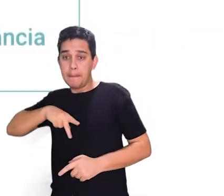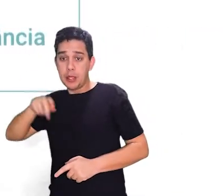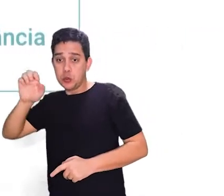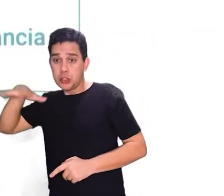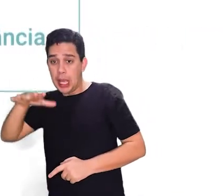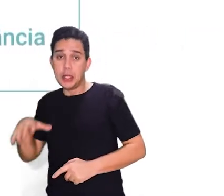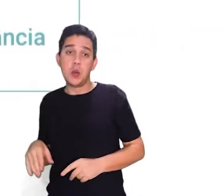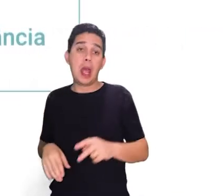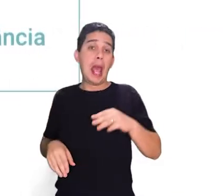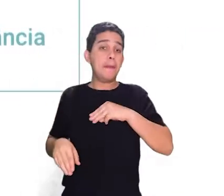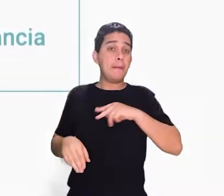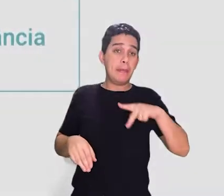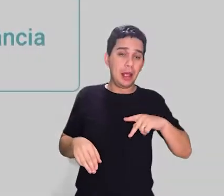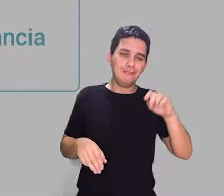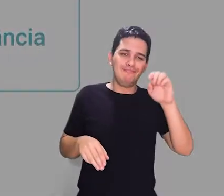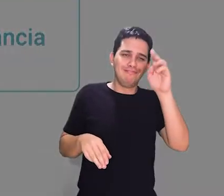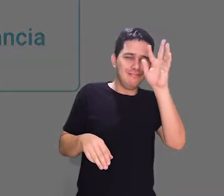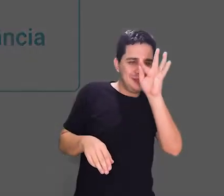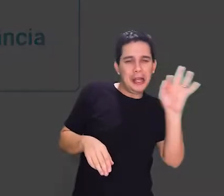Acompanhe.